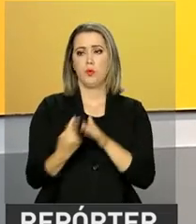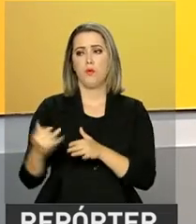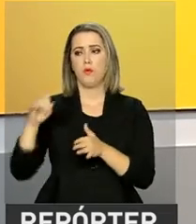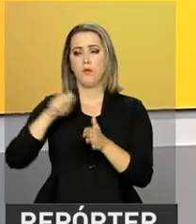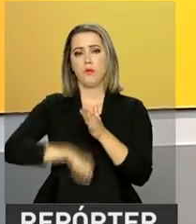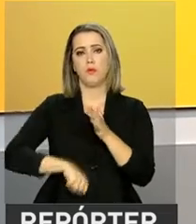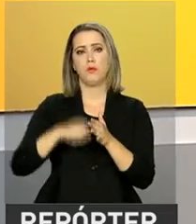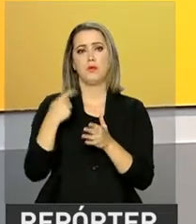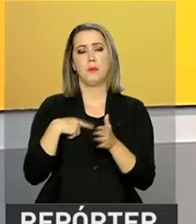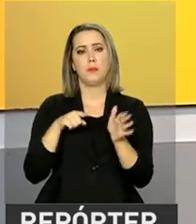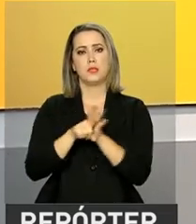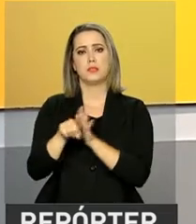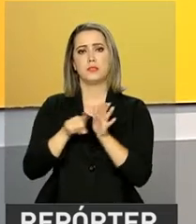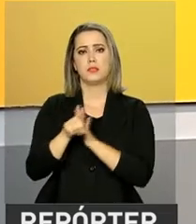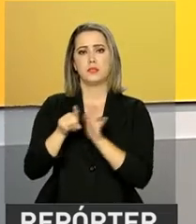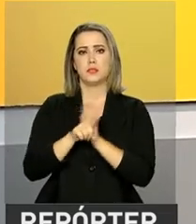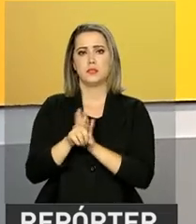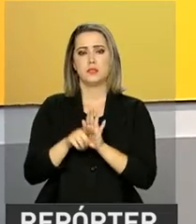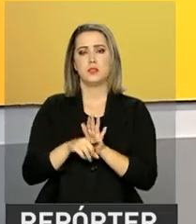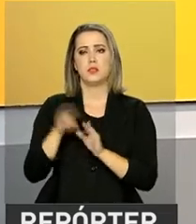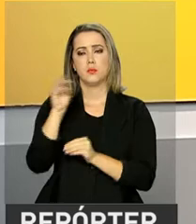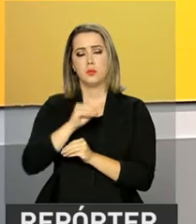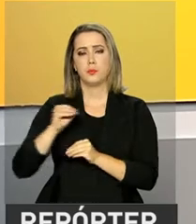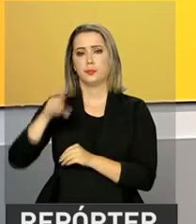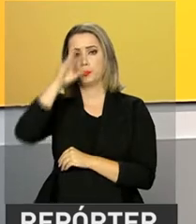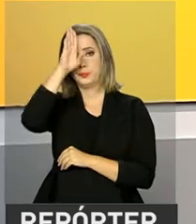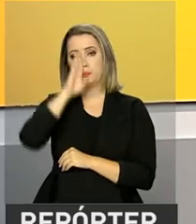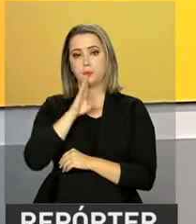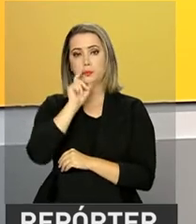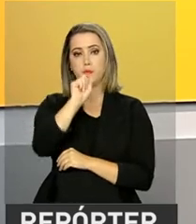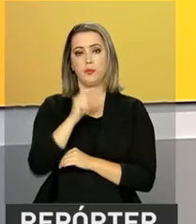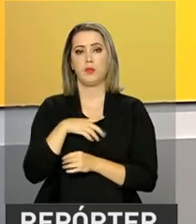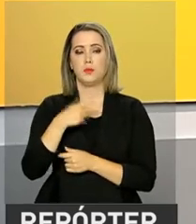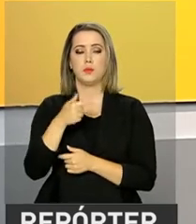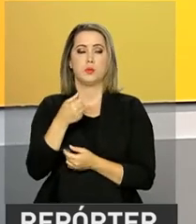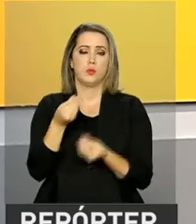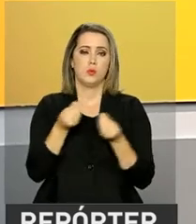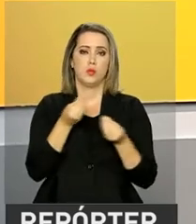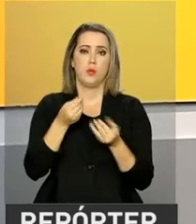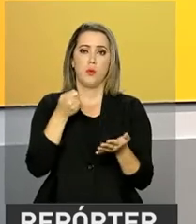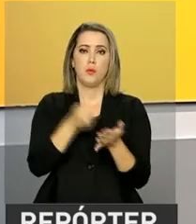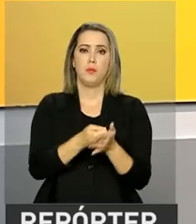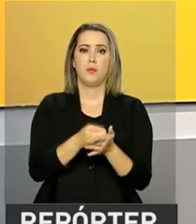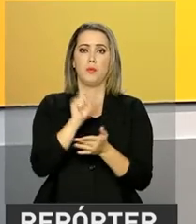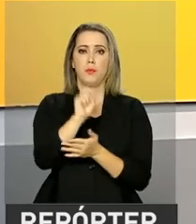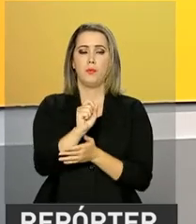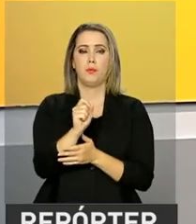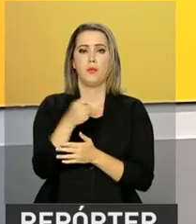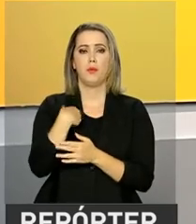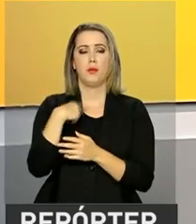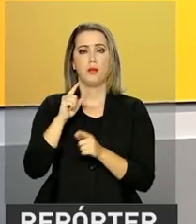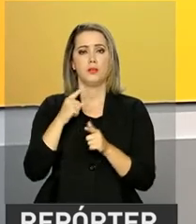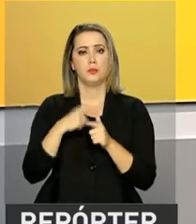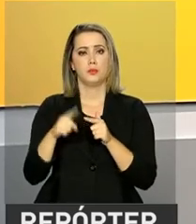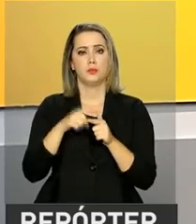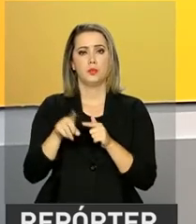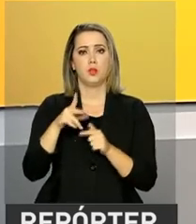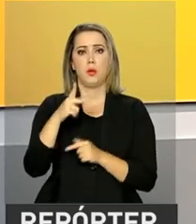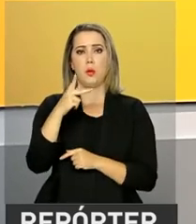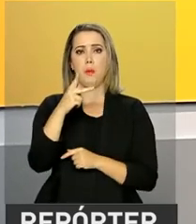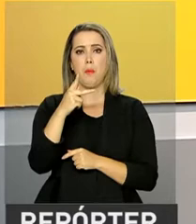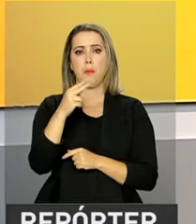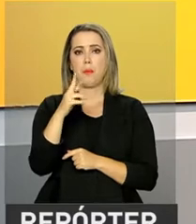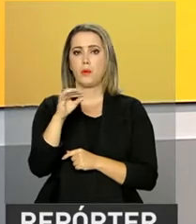graça para quem não tem como pagar por tratamentos de alta complexidade. É o PROAD, uma iniciativa que já salvou